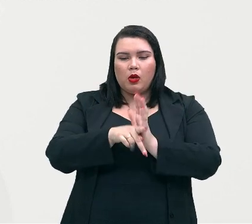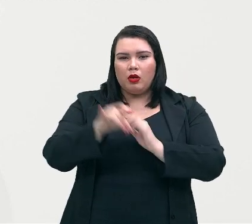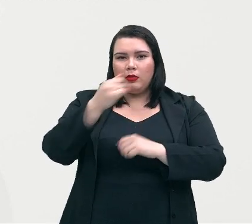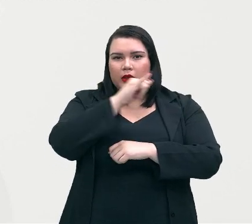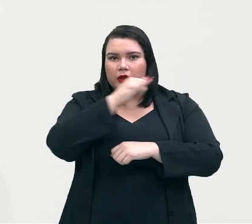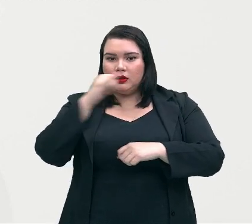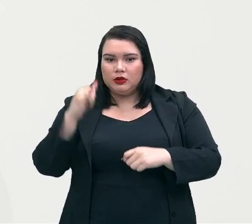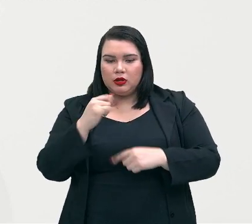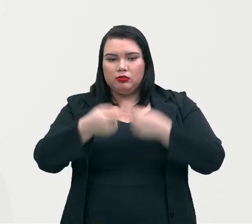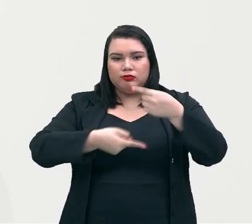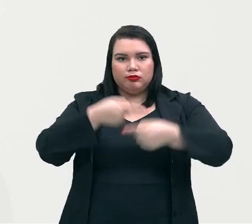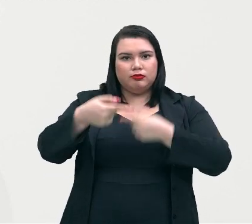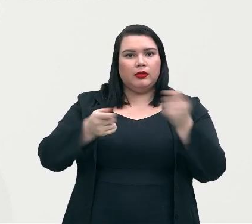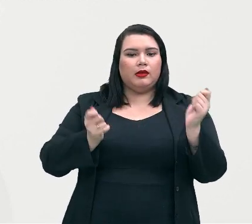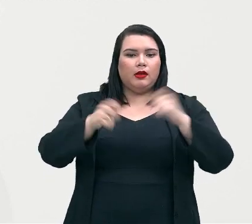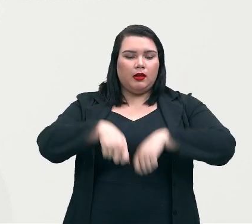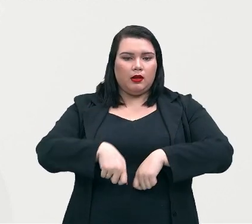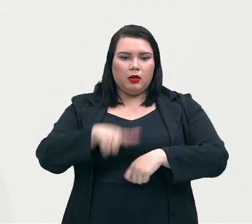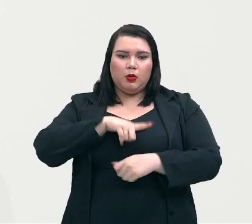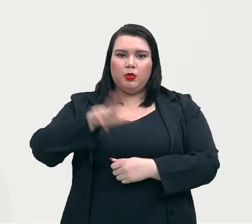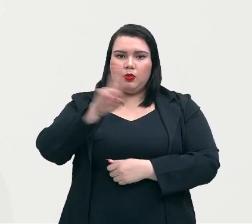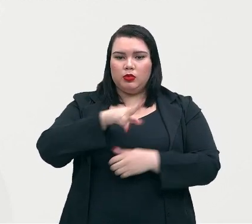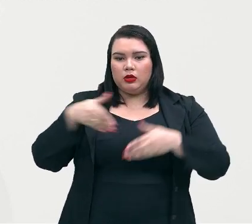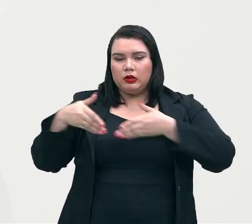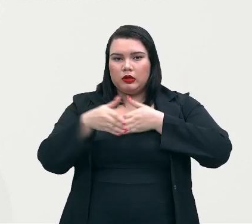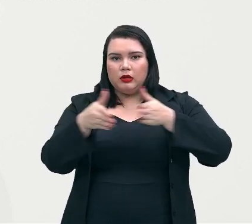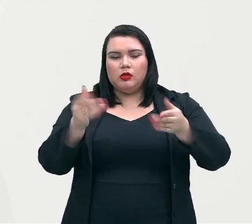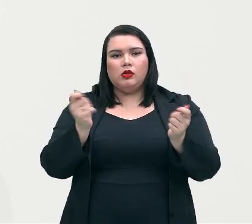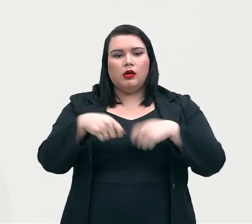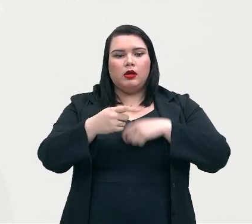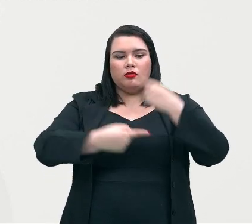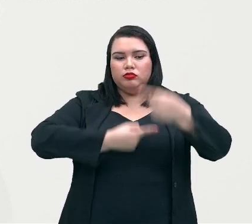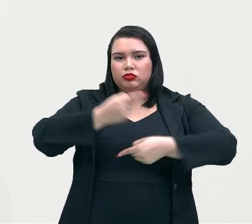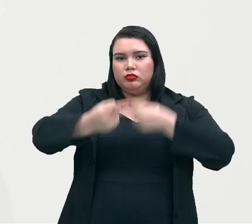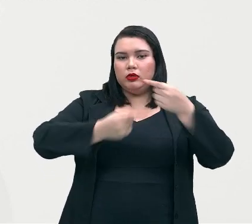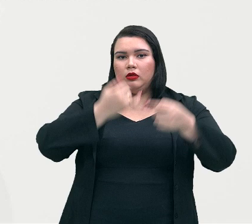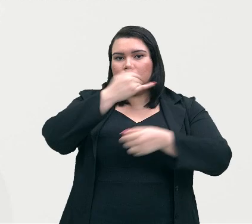Os rios aqui do nosso país, eles são muito utilizados para a geração de energia